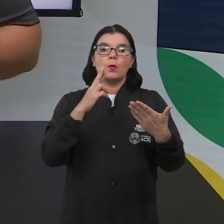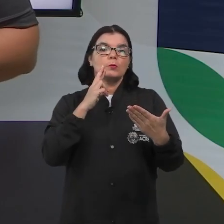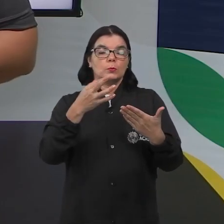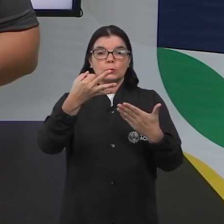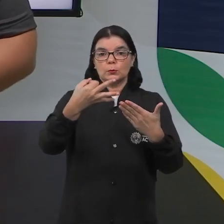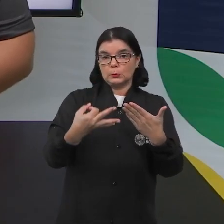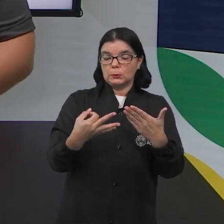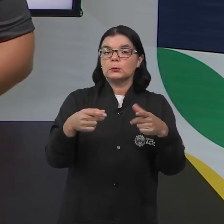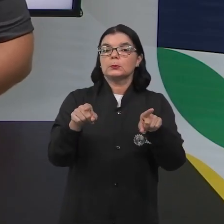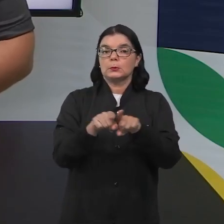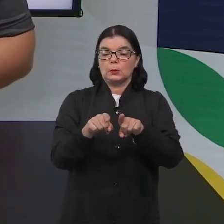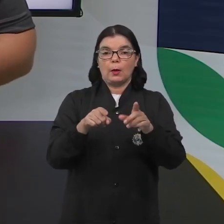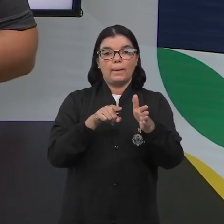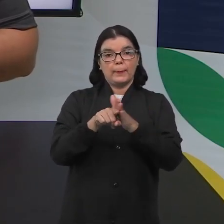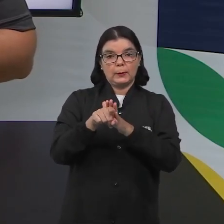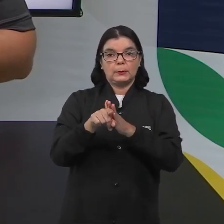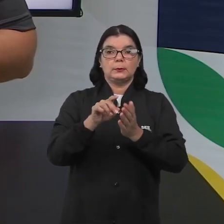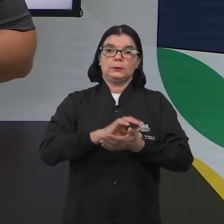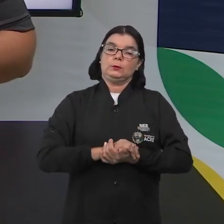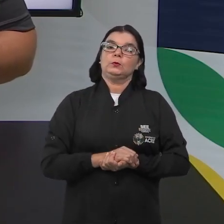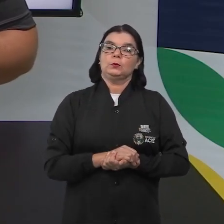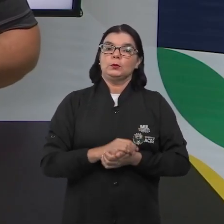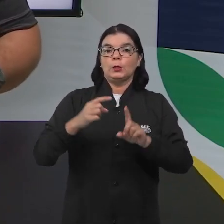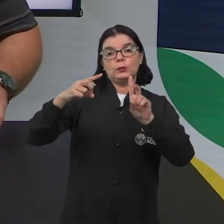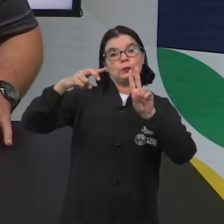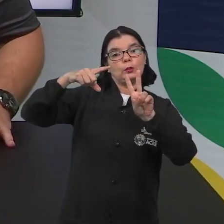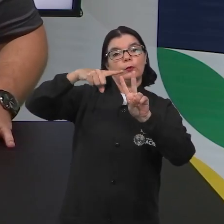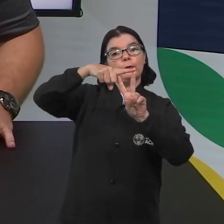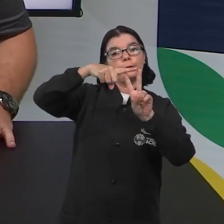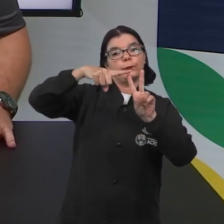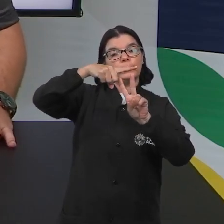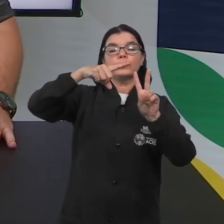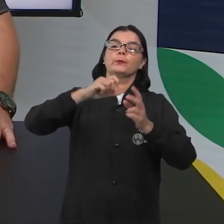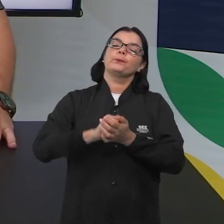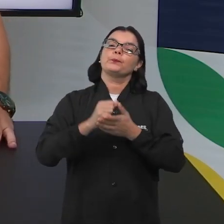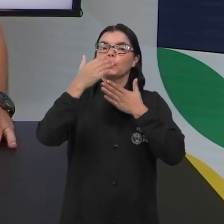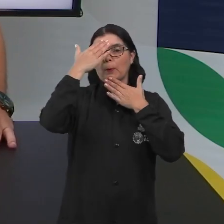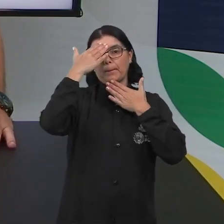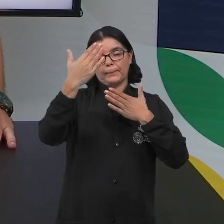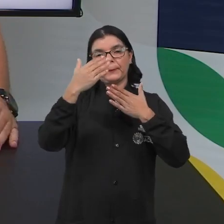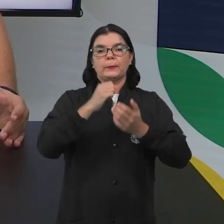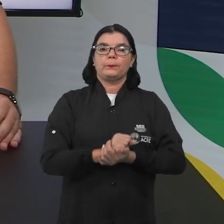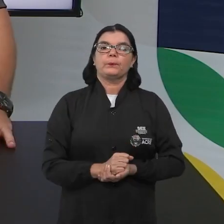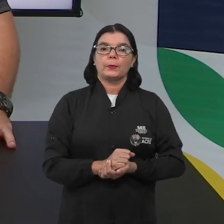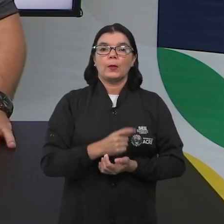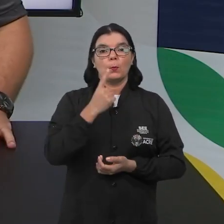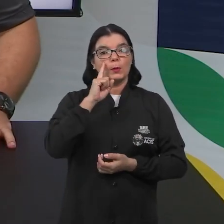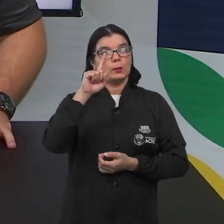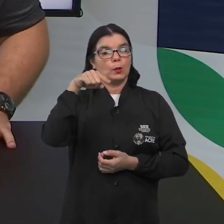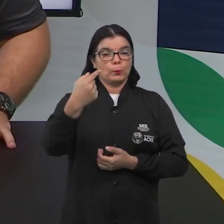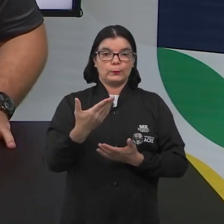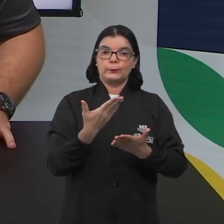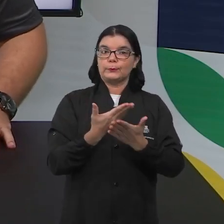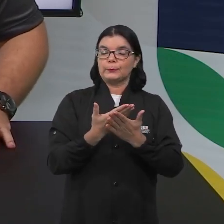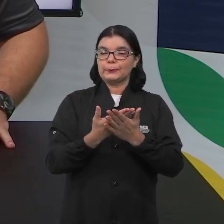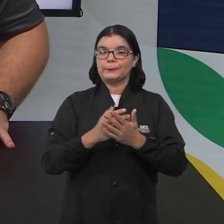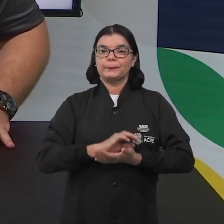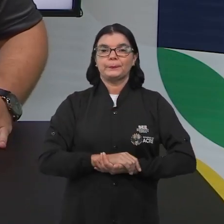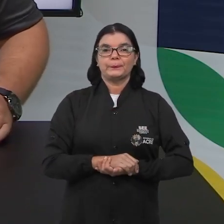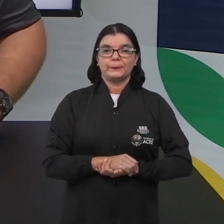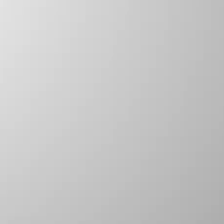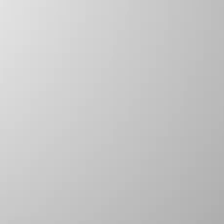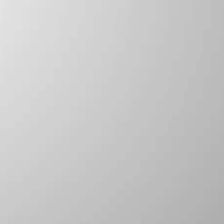né, dessa questão aí, desse vetor força. Muito obrigado, pessoal. A gente se vê na próxima questão, tá bom?